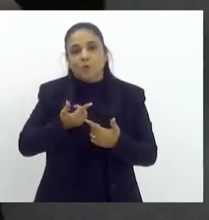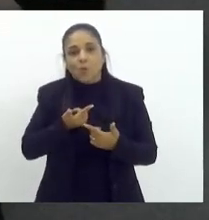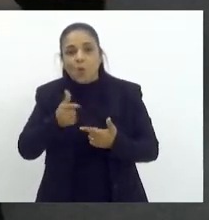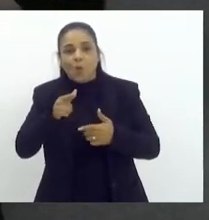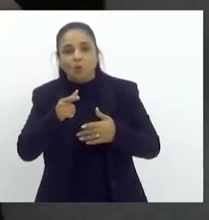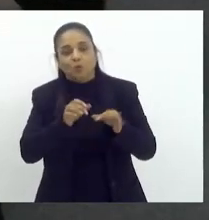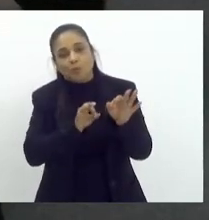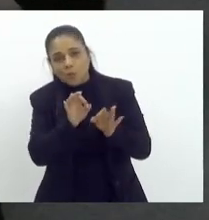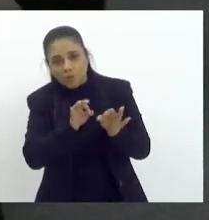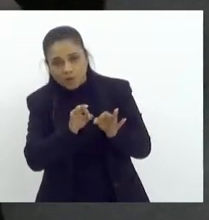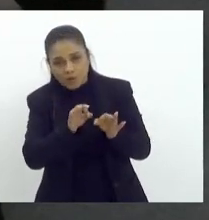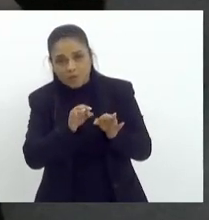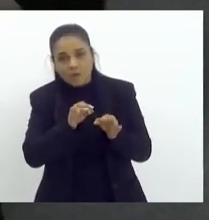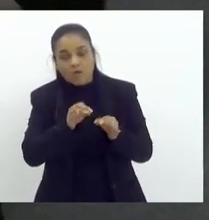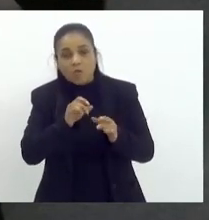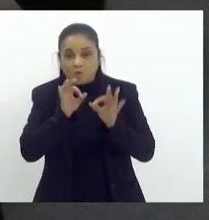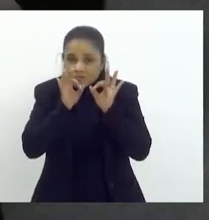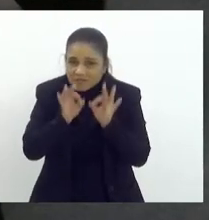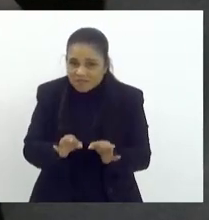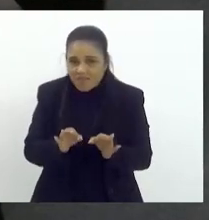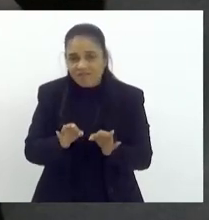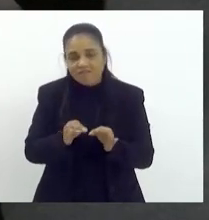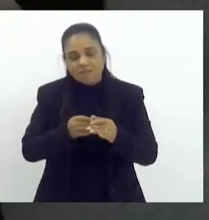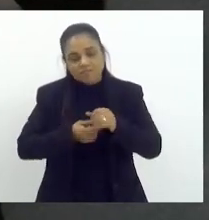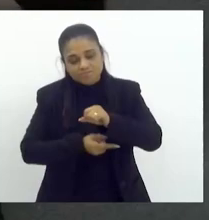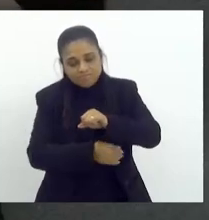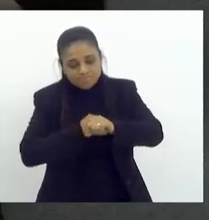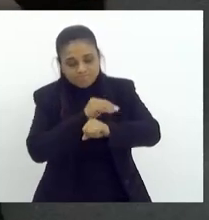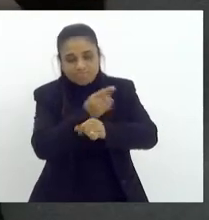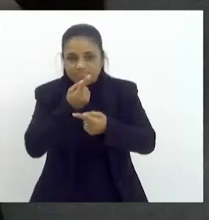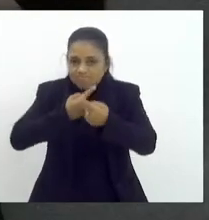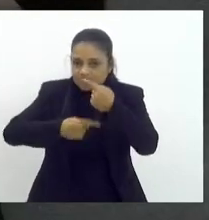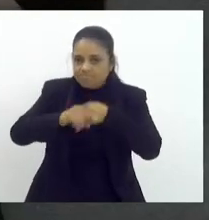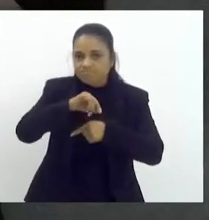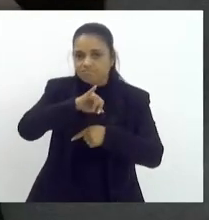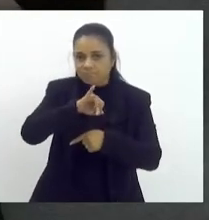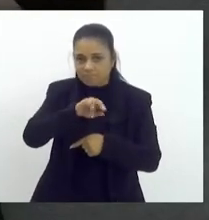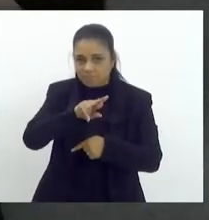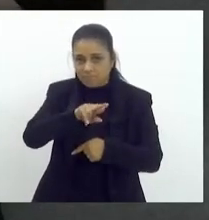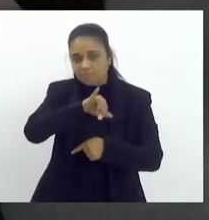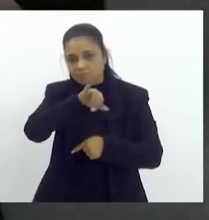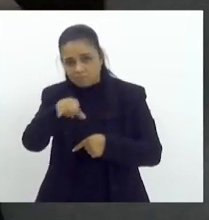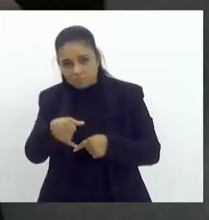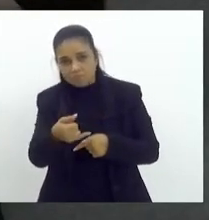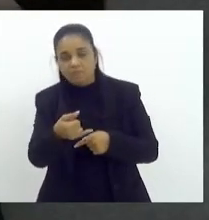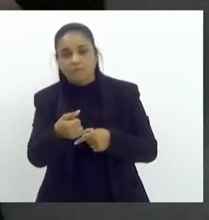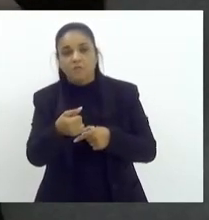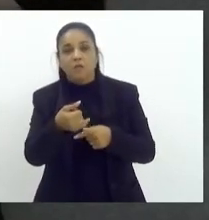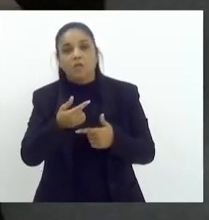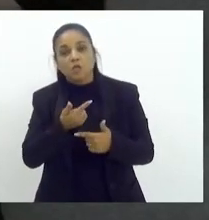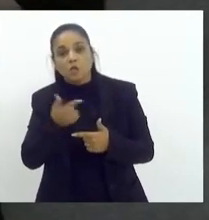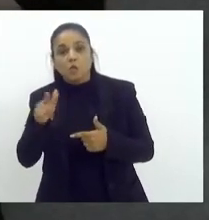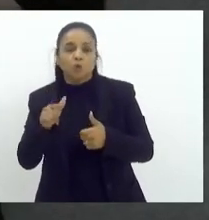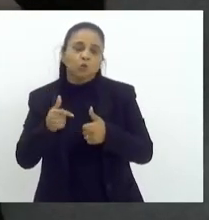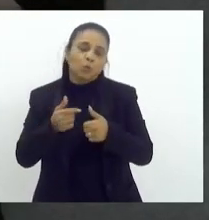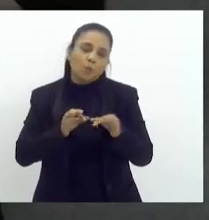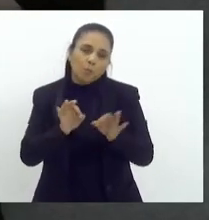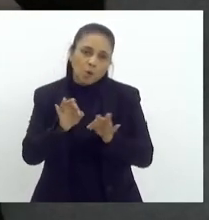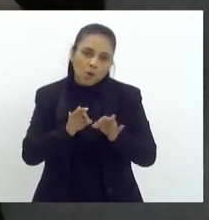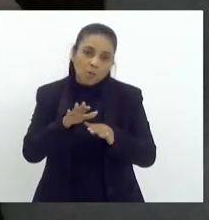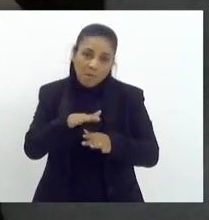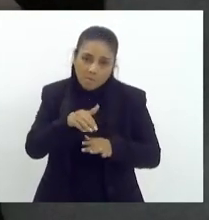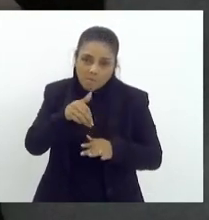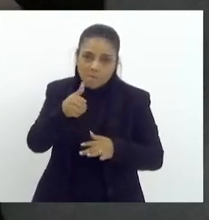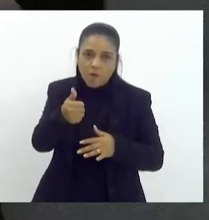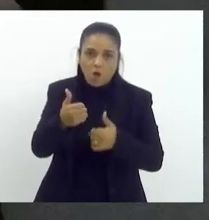é manter o supera permanente que é o objeto desse destaque e se for para fazer outro programa o governo manda para cá um programa Melhor